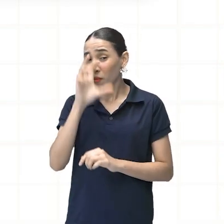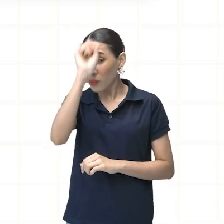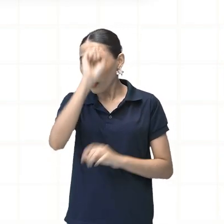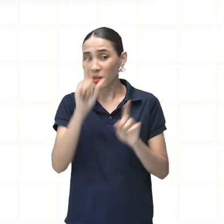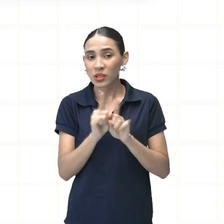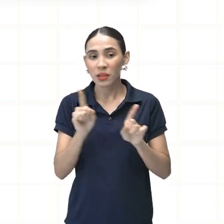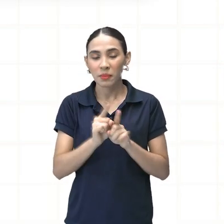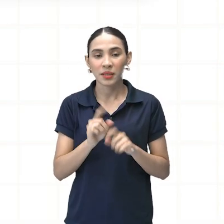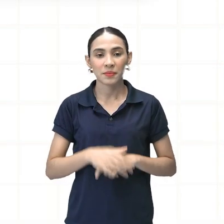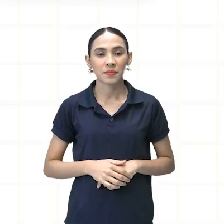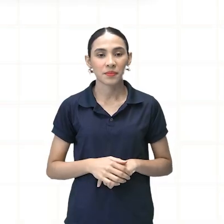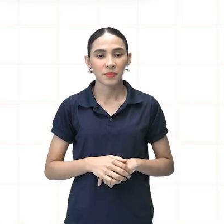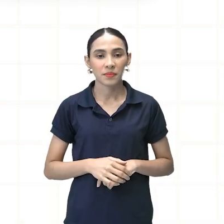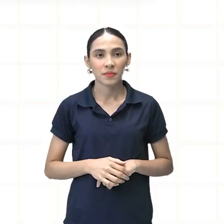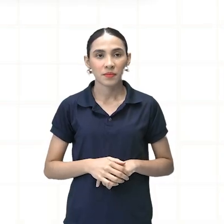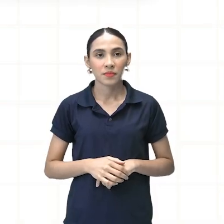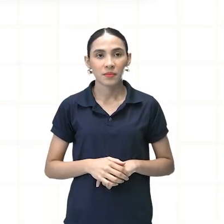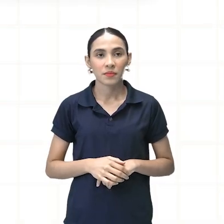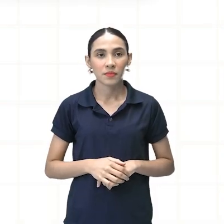né,